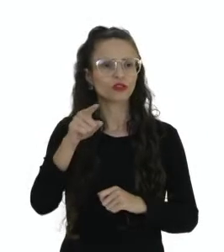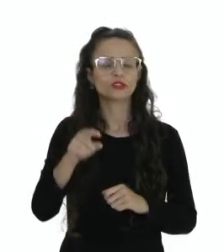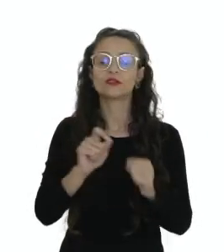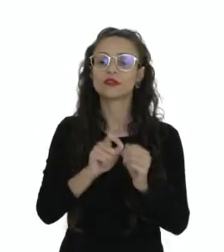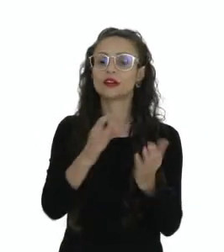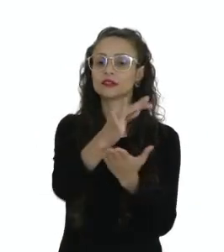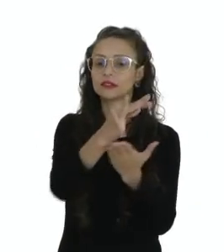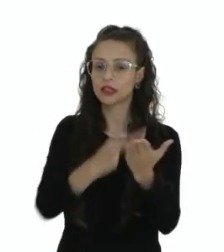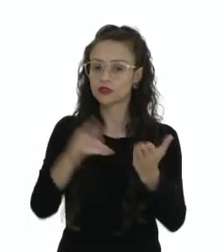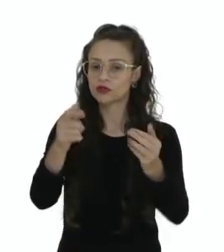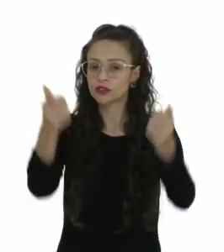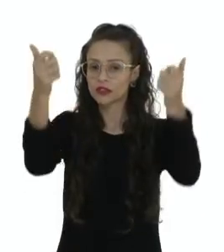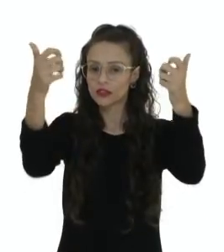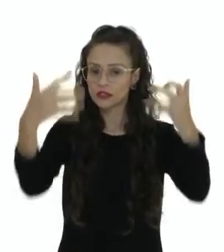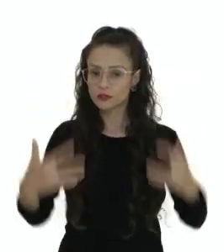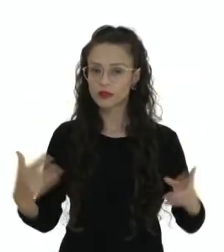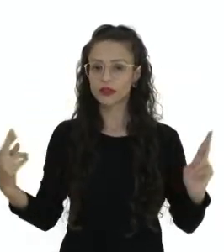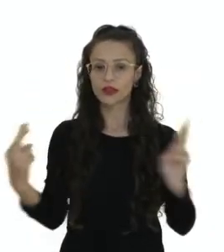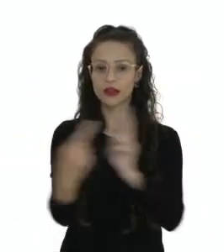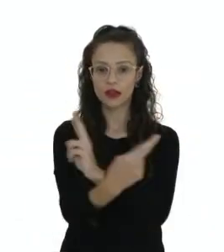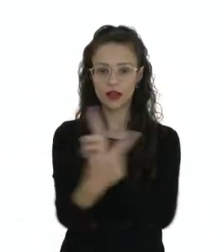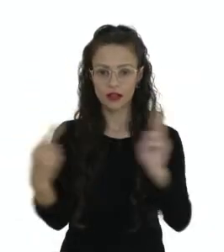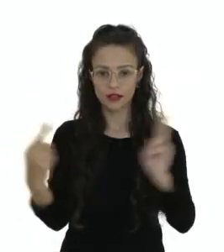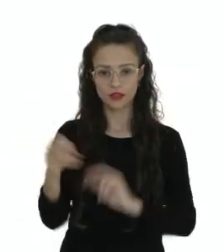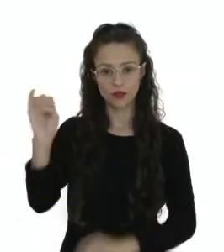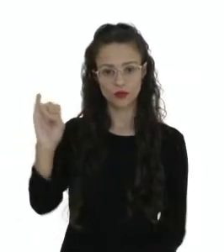texto explicando a relação com o GIF,